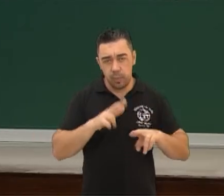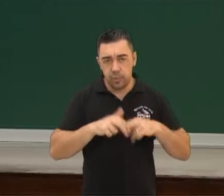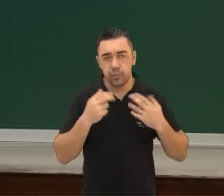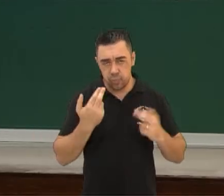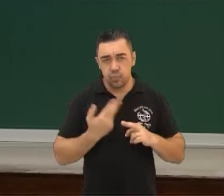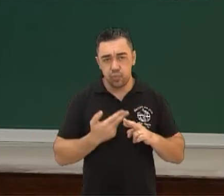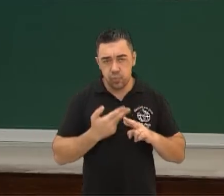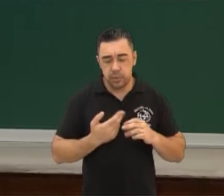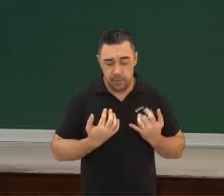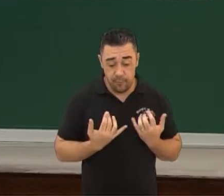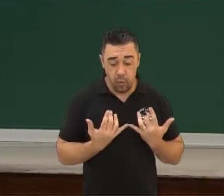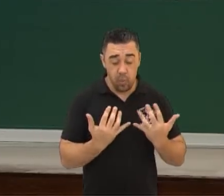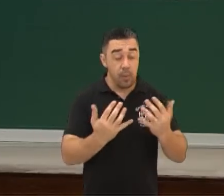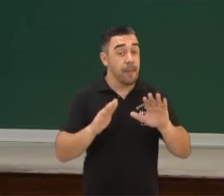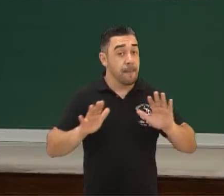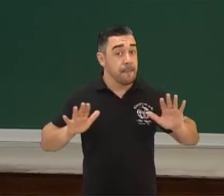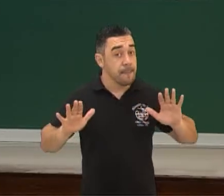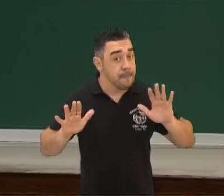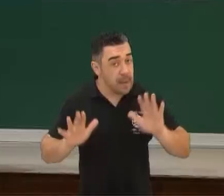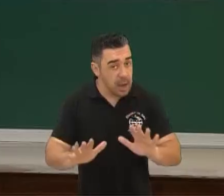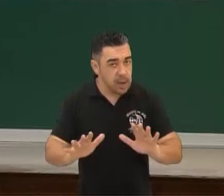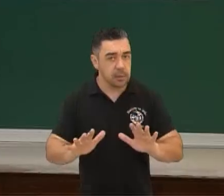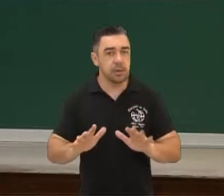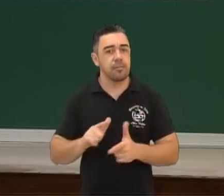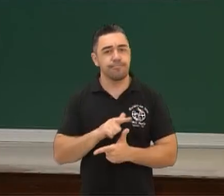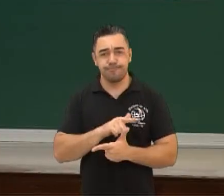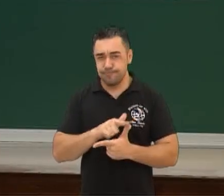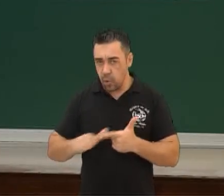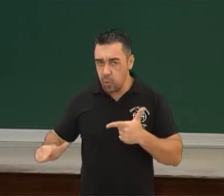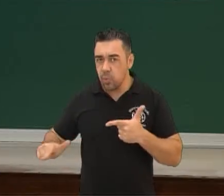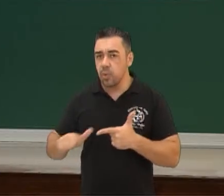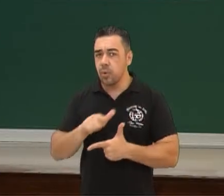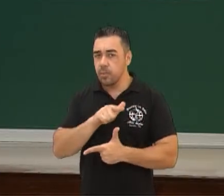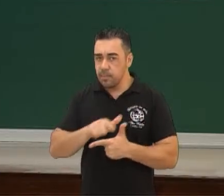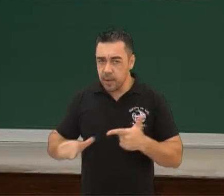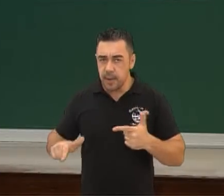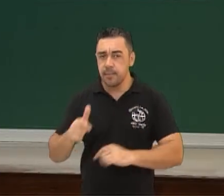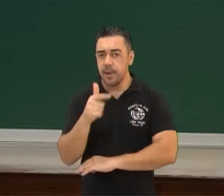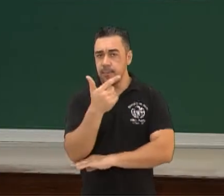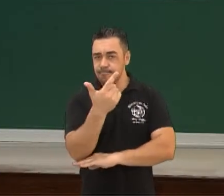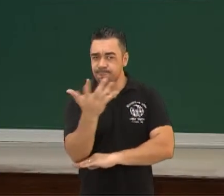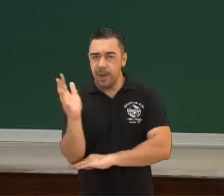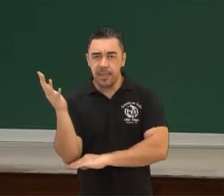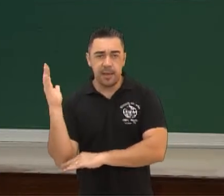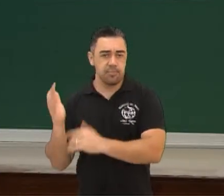utilizadas, porém, elas trazem muitos problemas ambientais.